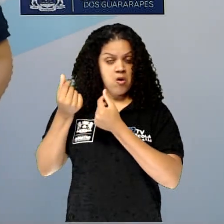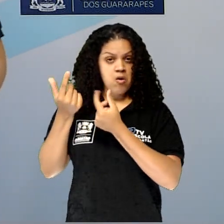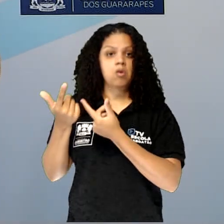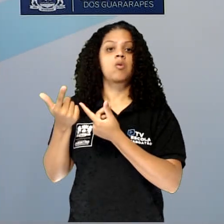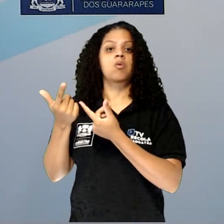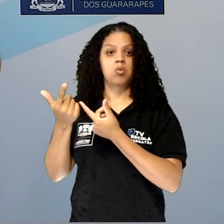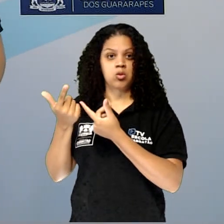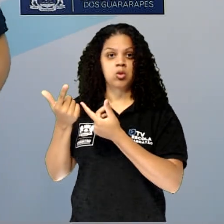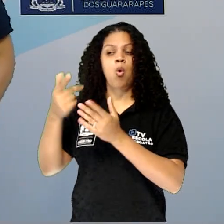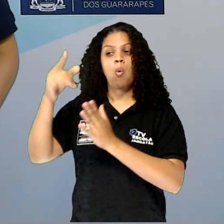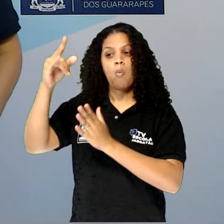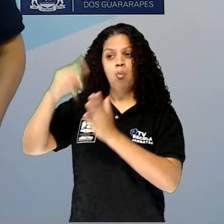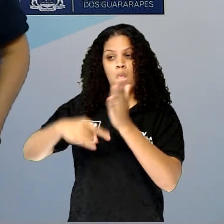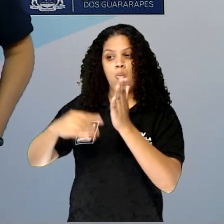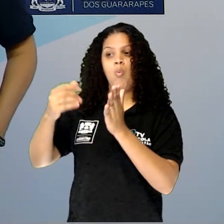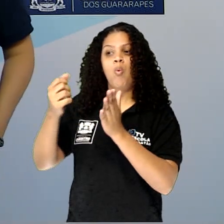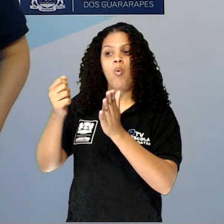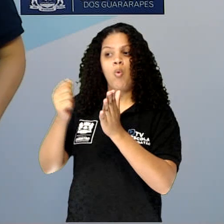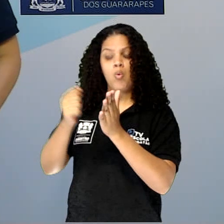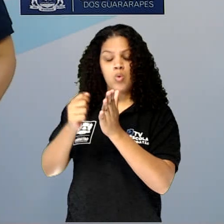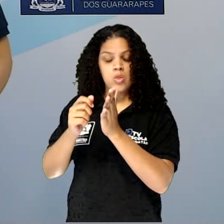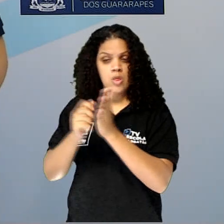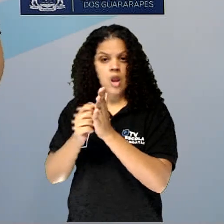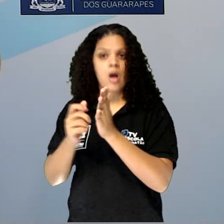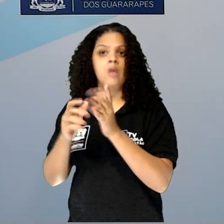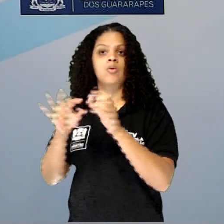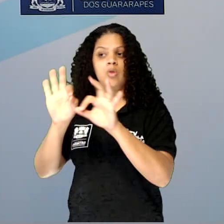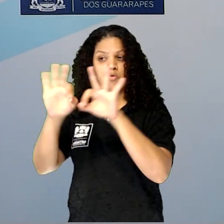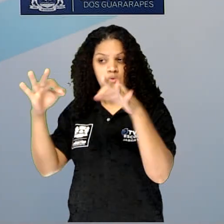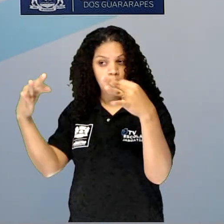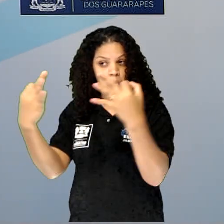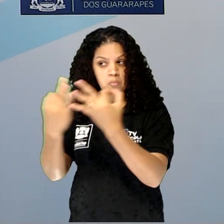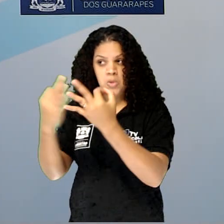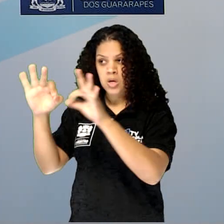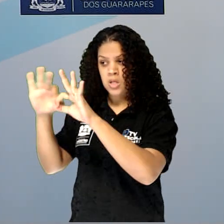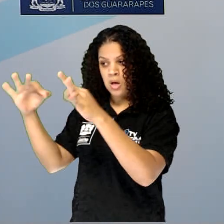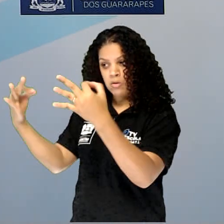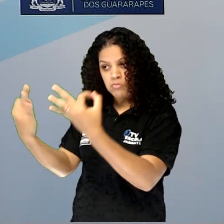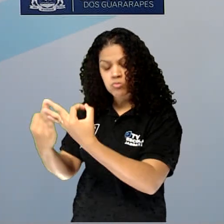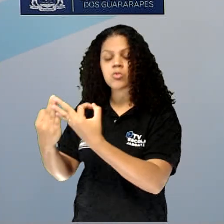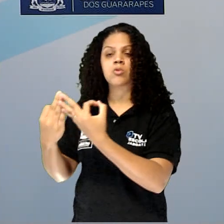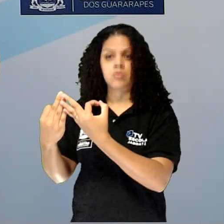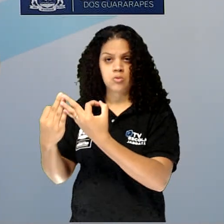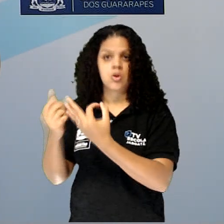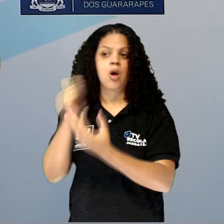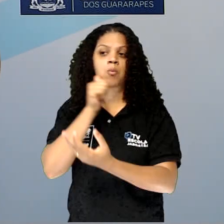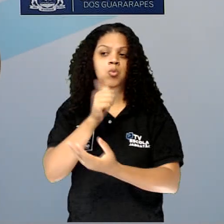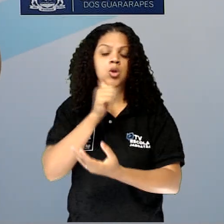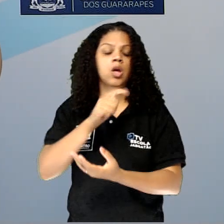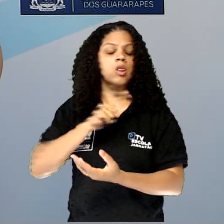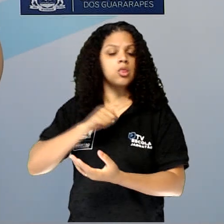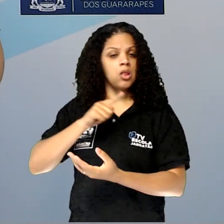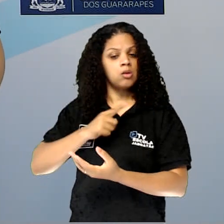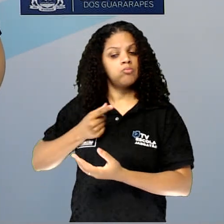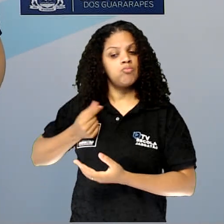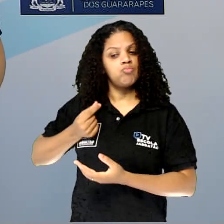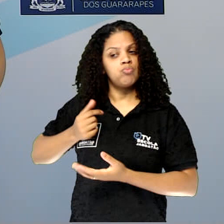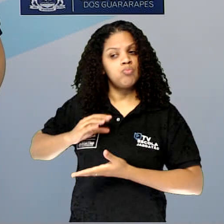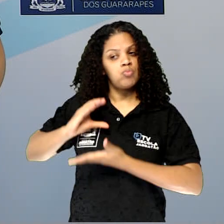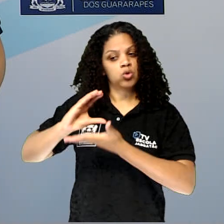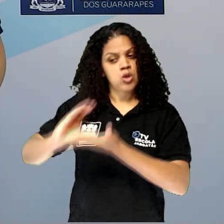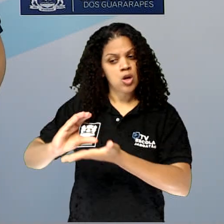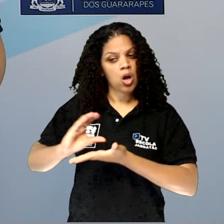contrato entre as famílias e a mulher ela tem um dote a oferecer ao marido. Nesses casamentos havia,